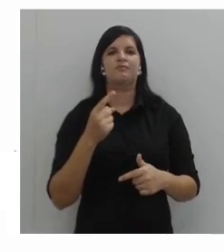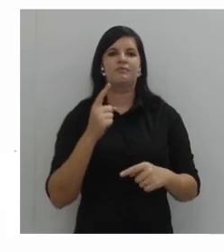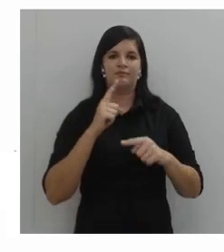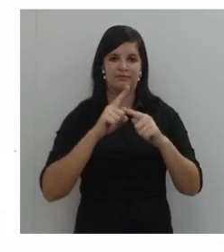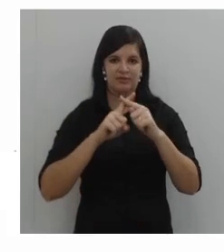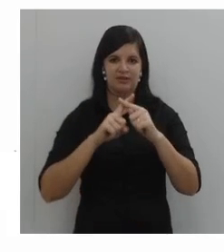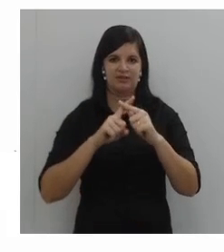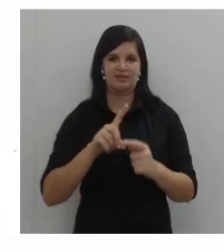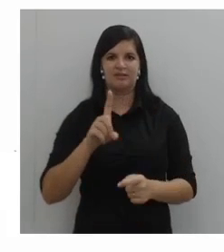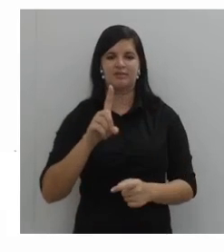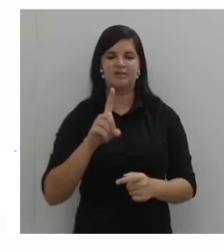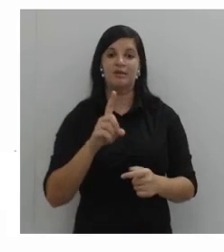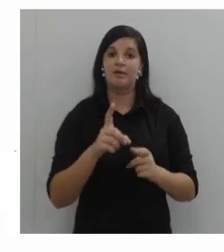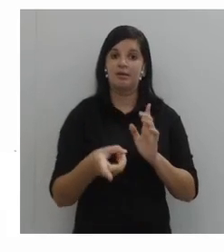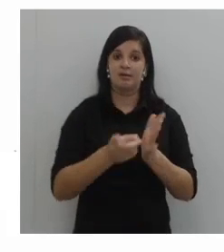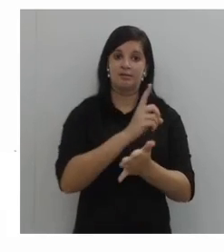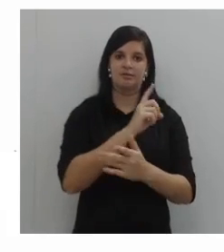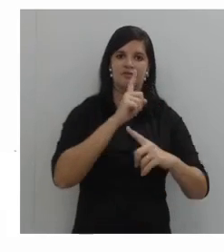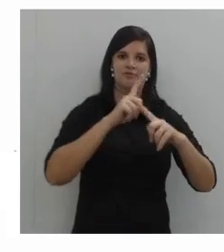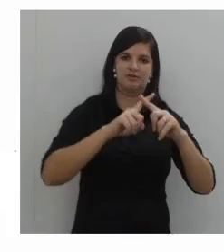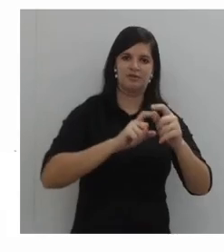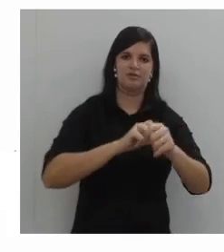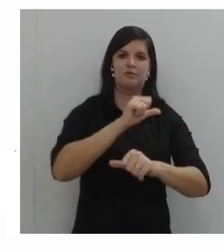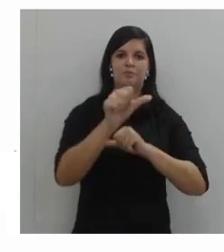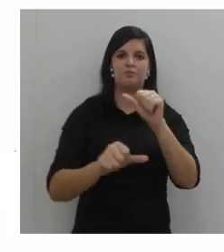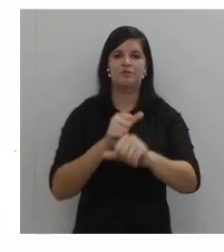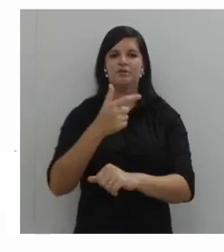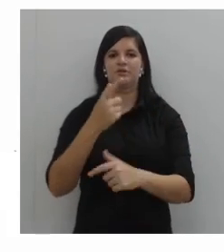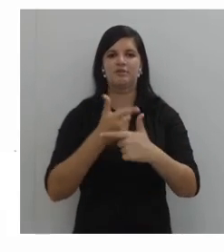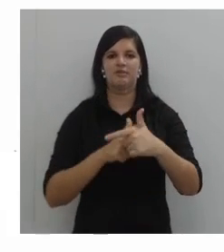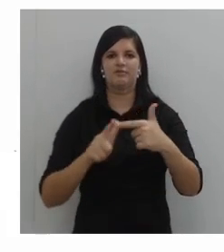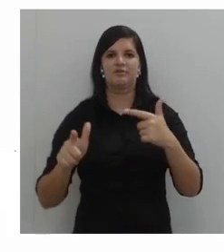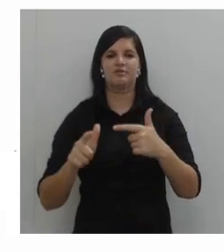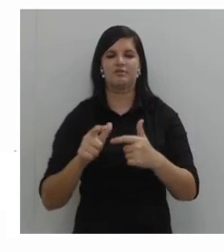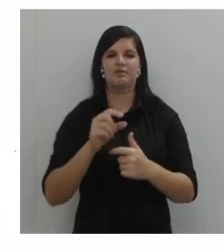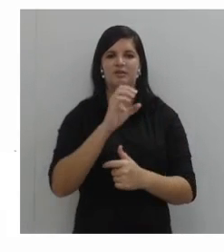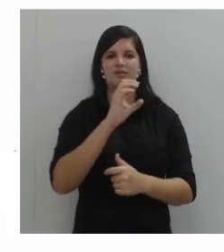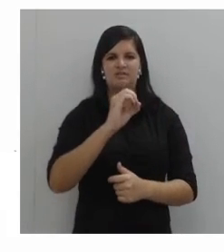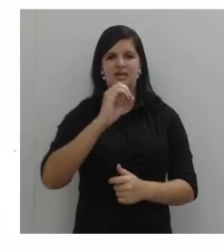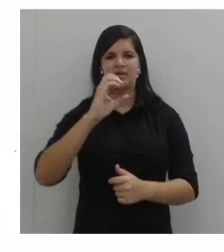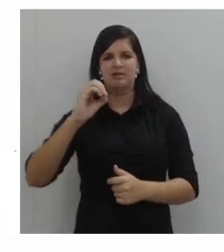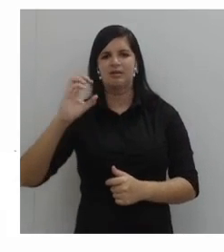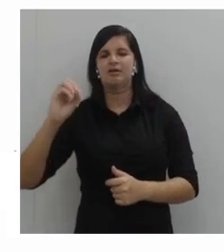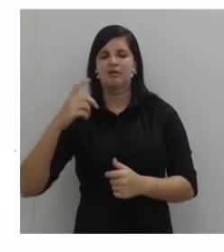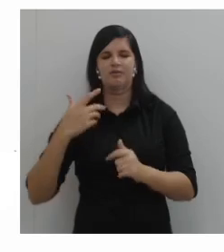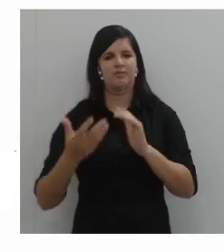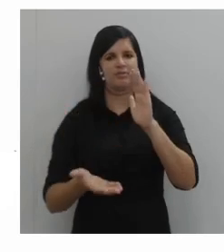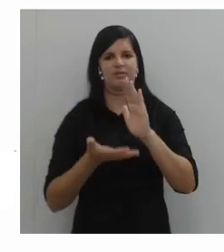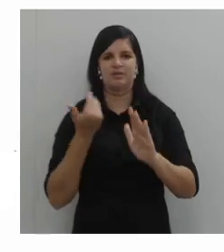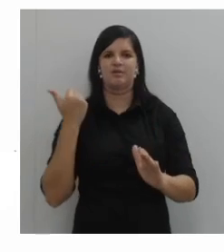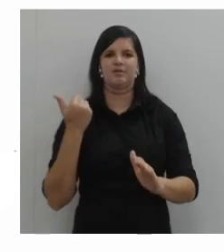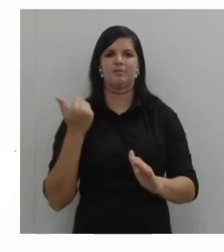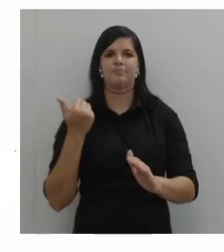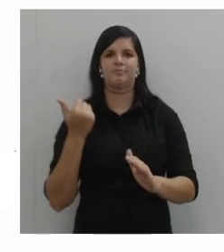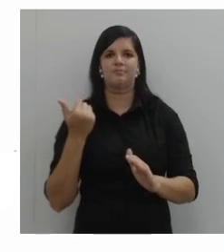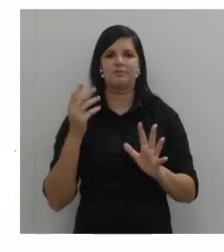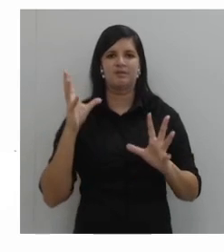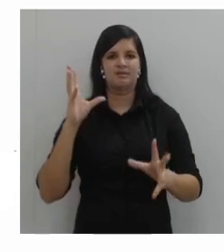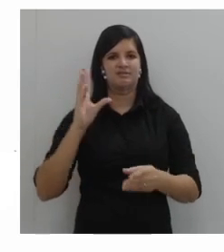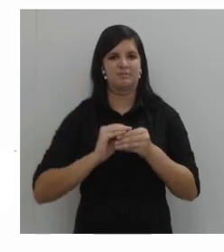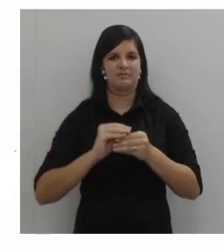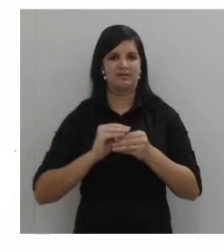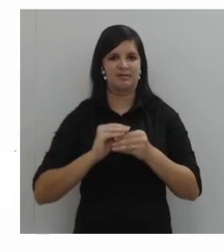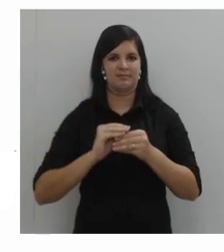multiplica o D passa dividindo. E aí tem um monte de zeros que eu posso fazer o corte, né? Eu posso fazer a